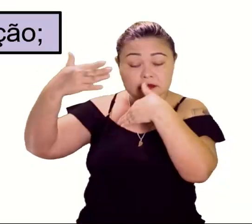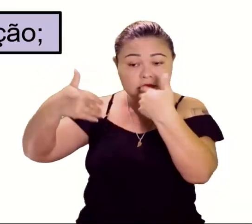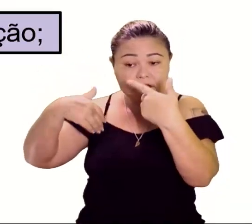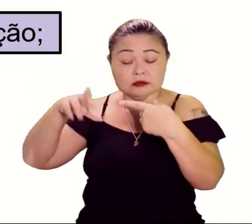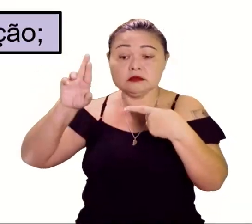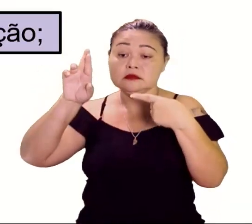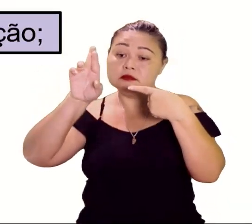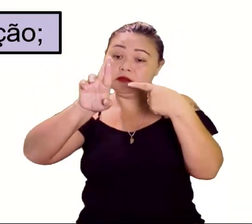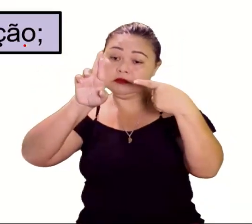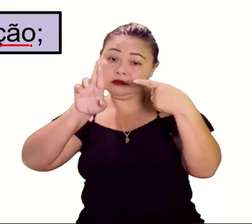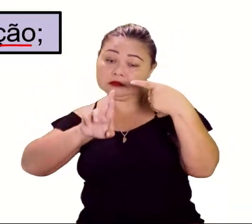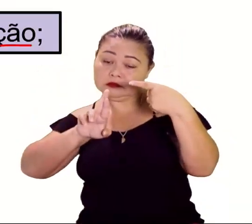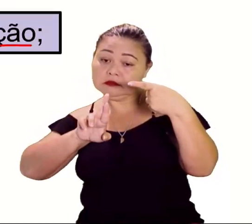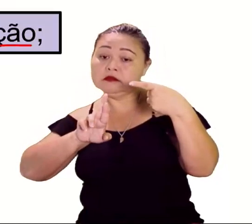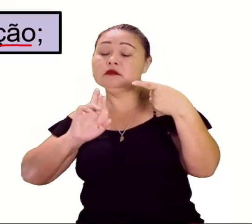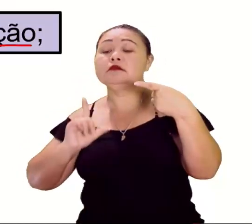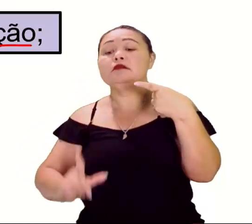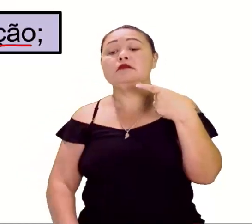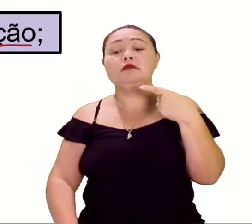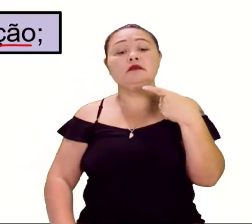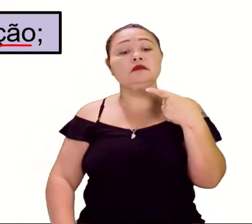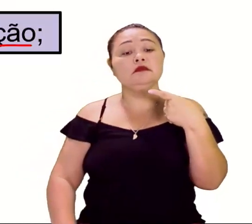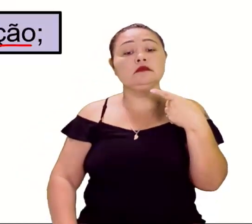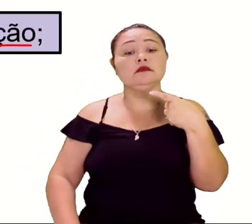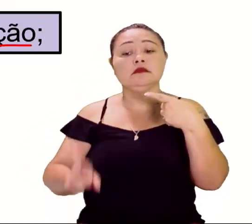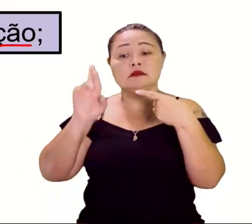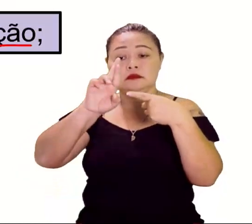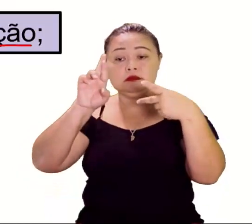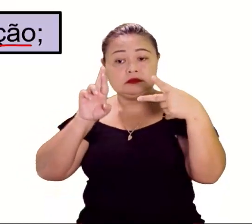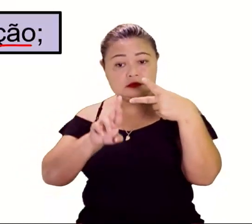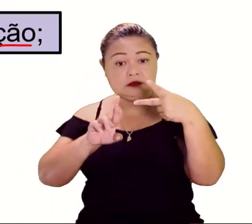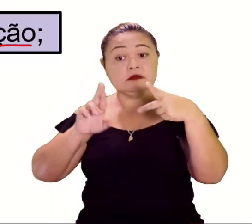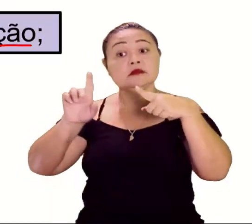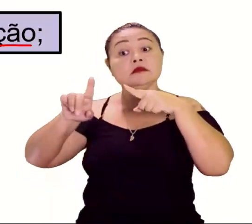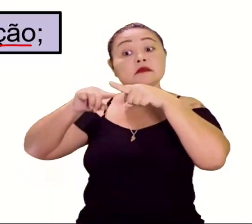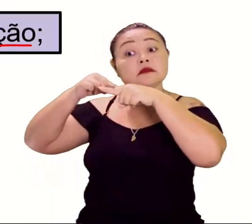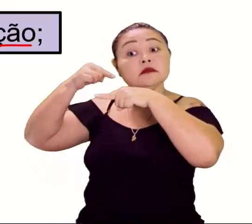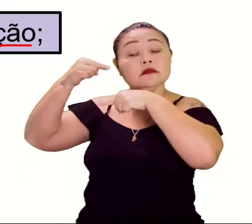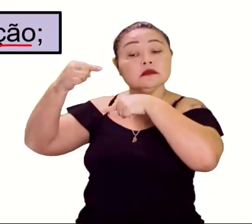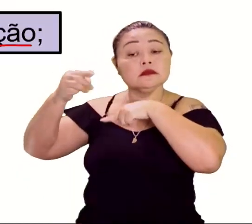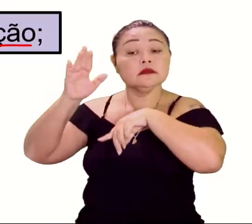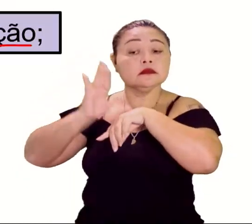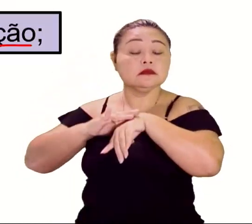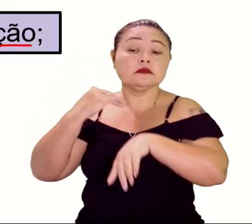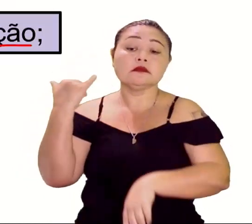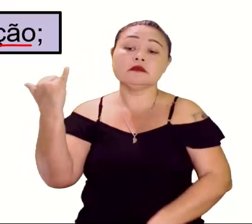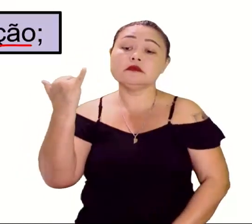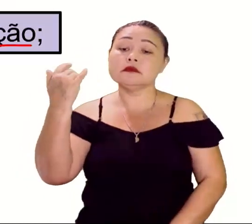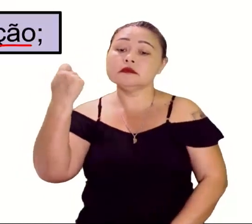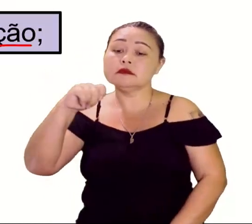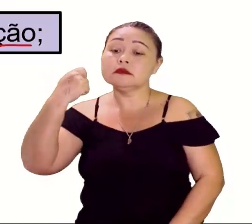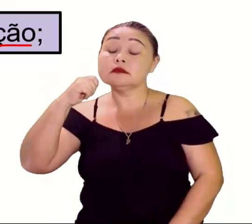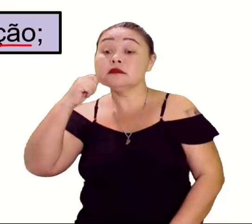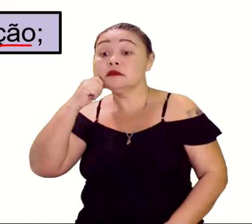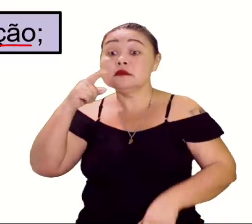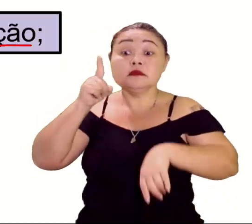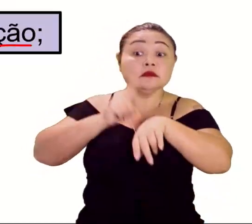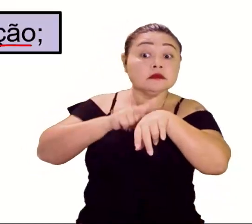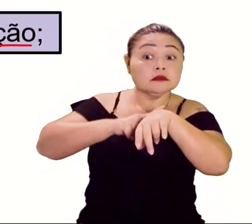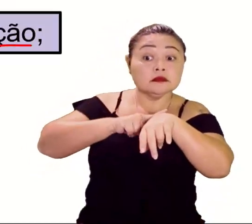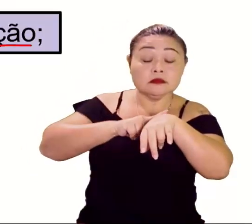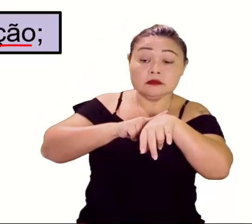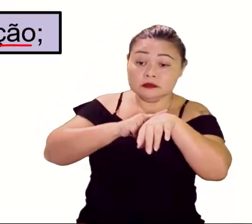pode determinar as raízes da função. Isso. E aí sim, né? Porque o importante das raízes, que a gente precisa dizer em que